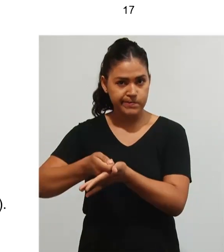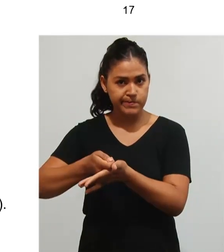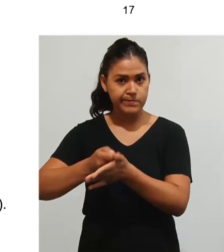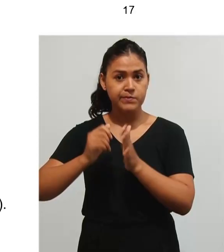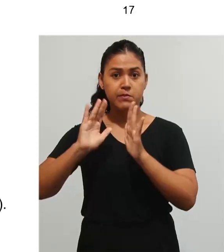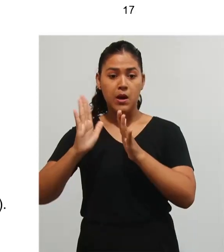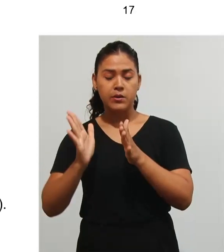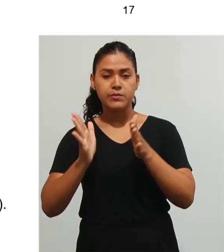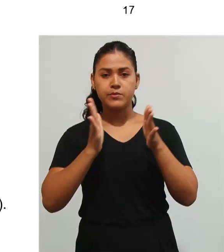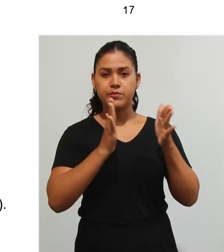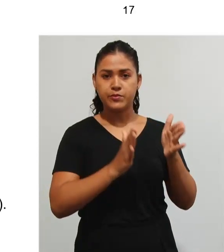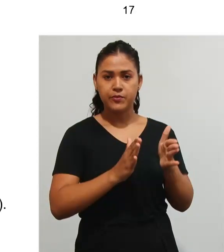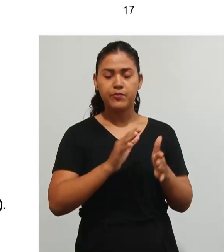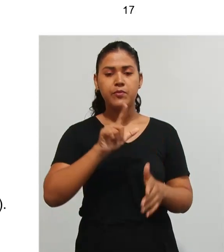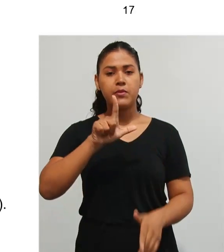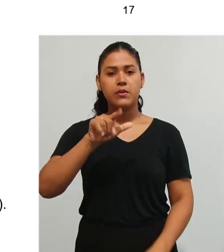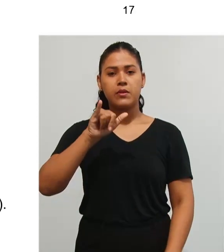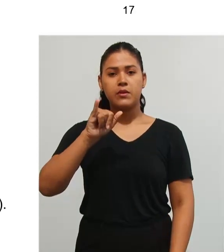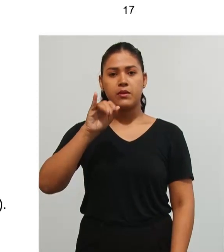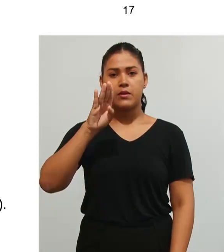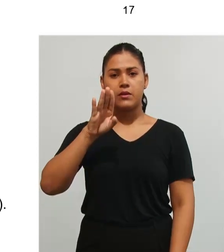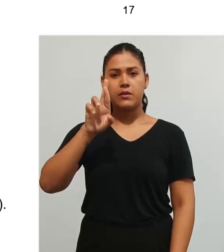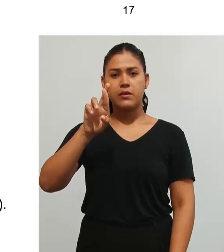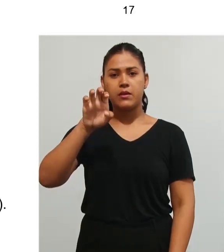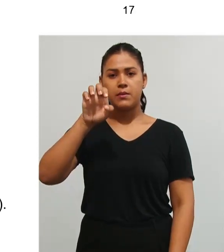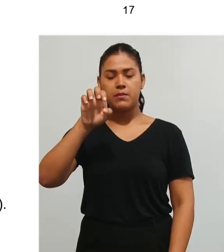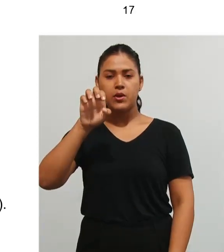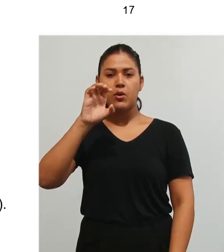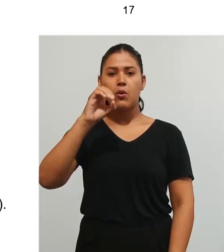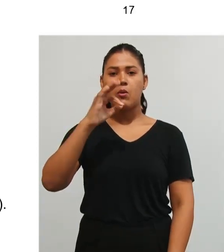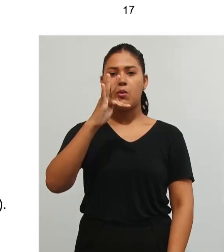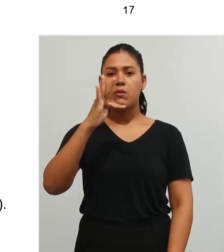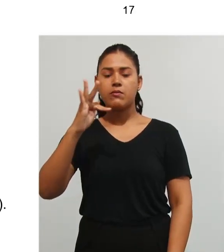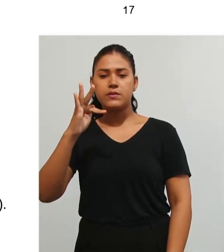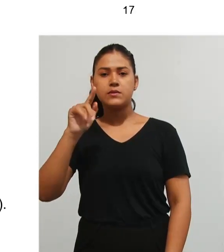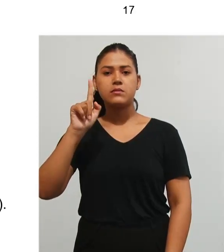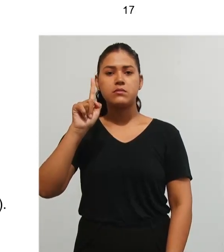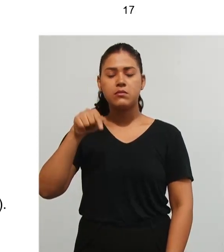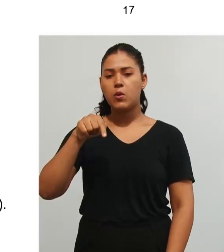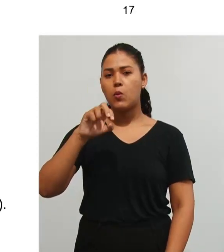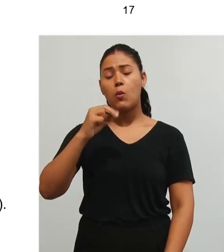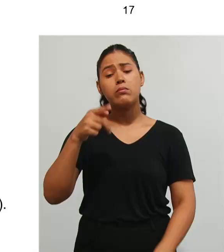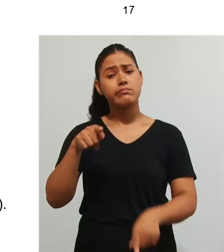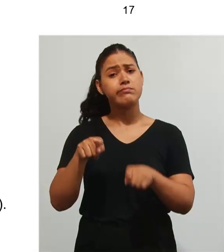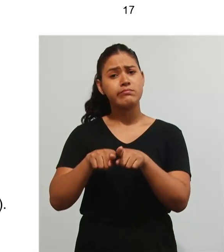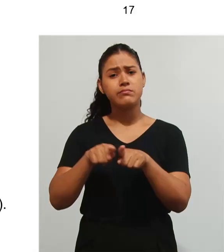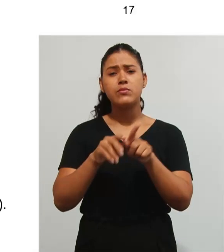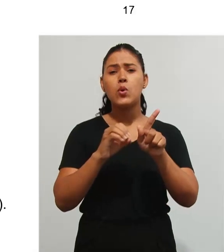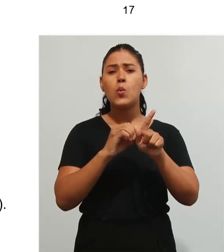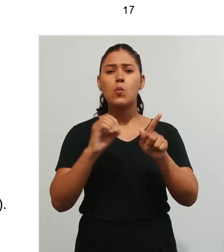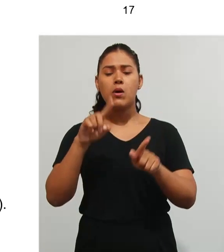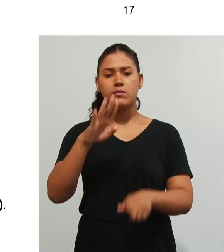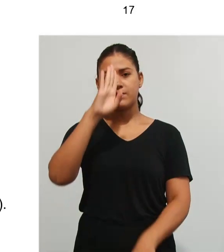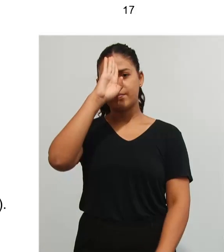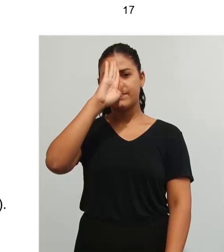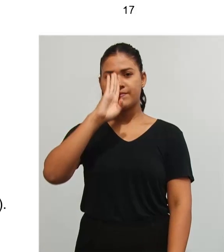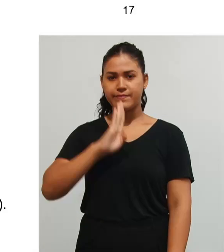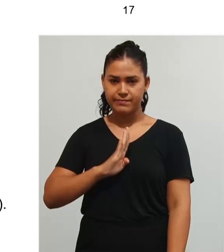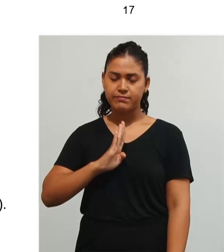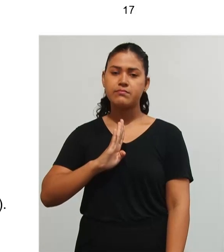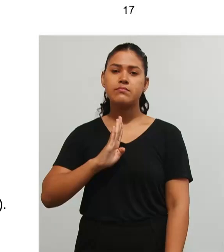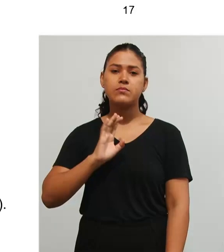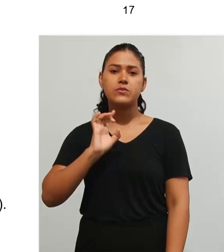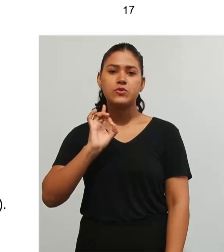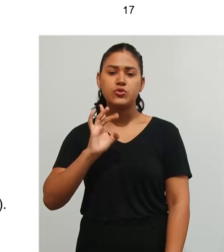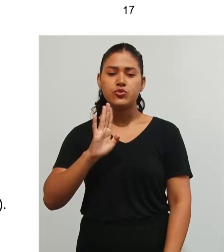o LibreOffice Writer, a suíte do LibreOffice ou os aplicativos Google, eles não possuem um custo. Apenas os